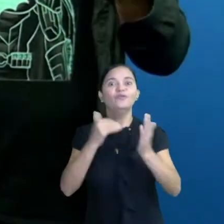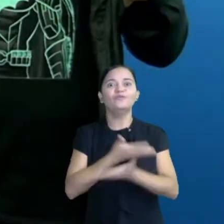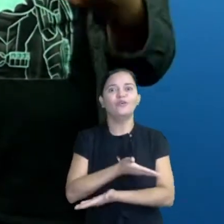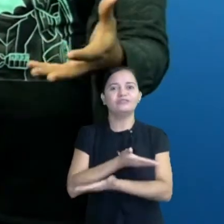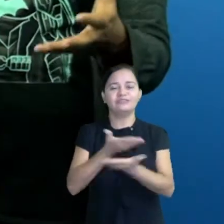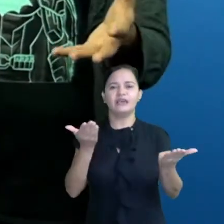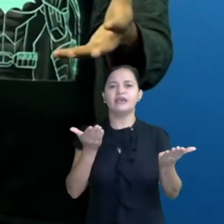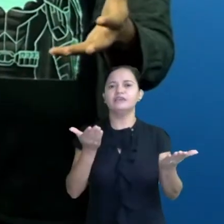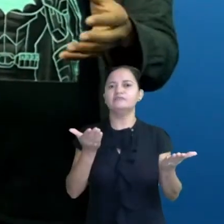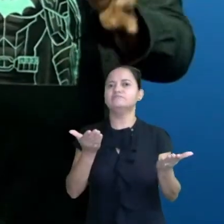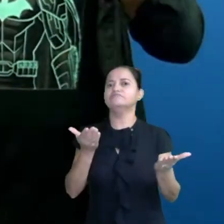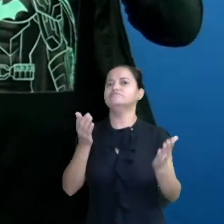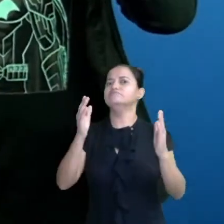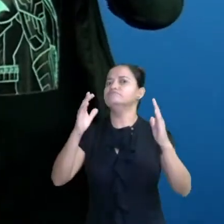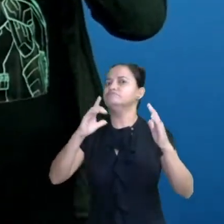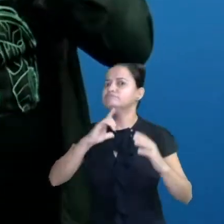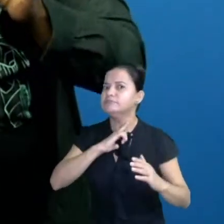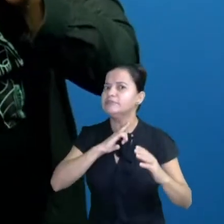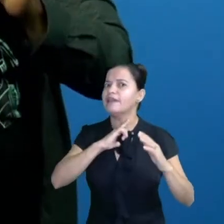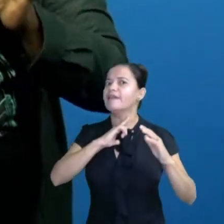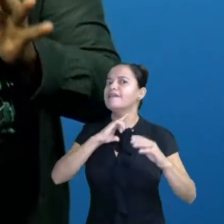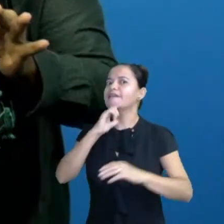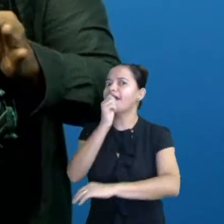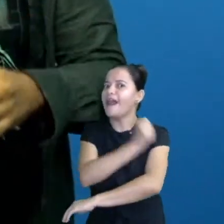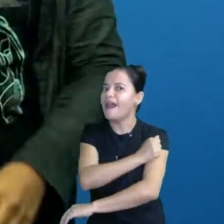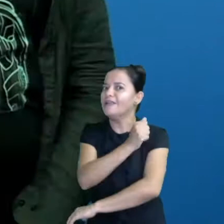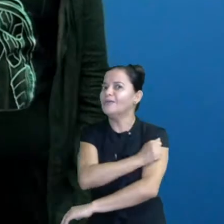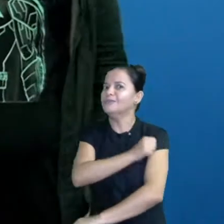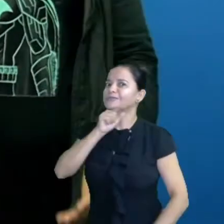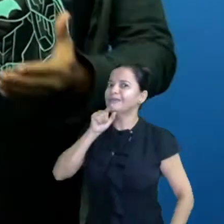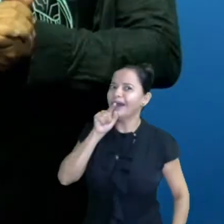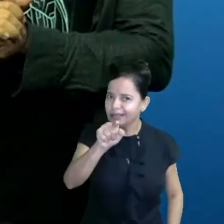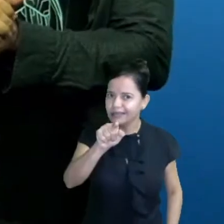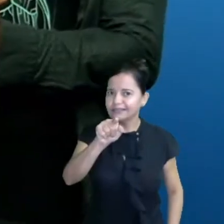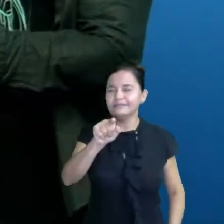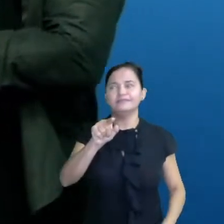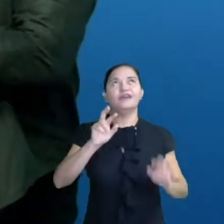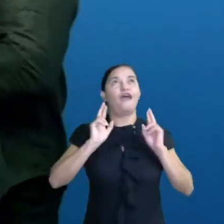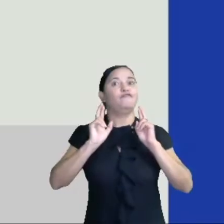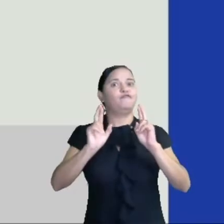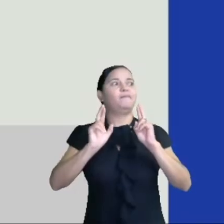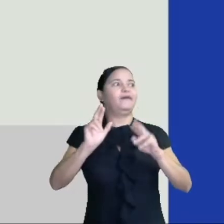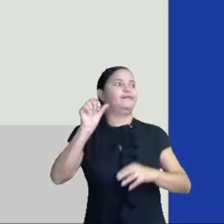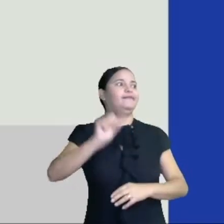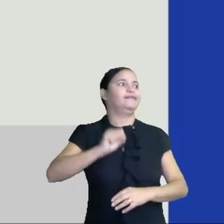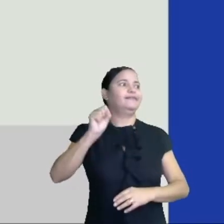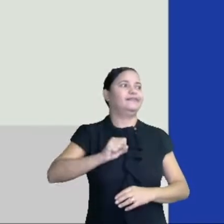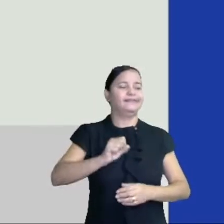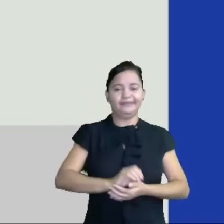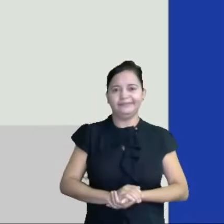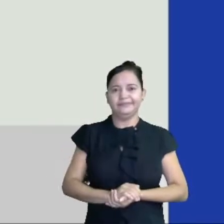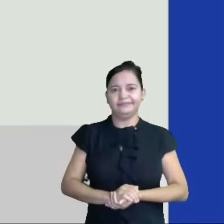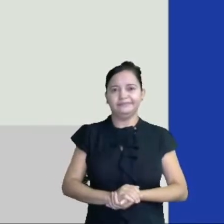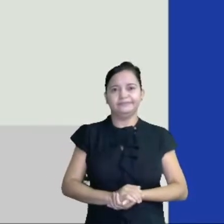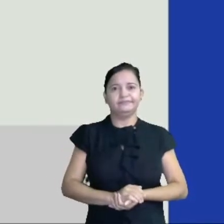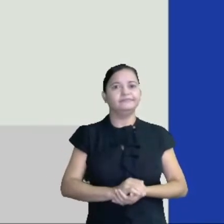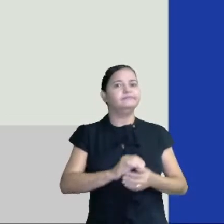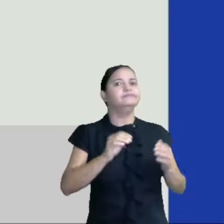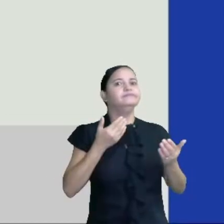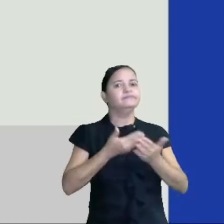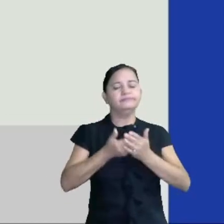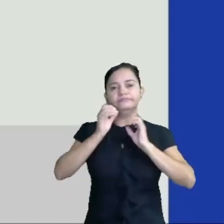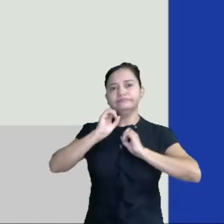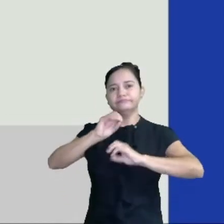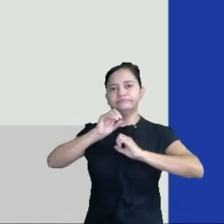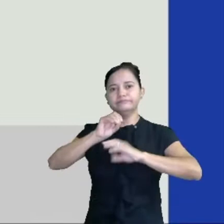bambinos, aluno e aluna. Tem aluno aí? Espero que sim. Então, o que é que a nossa aula hoje vai falar? O que é que a nossa aula